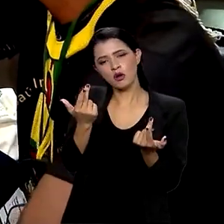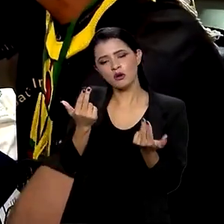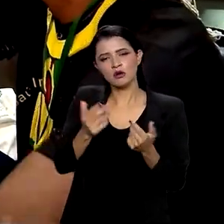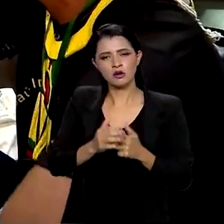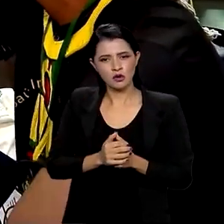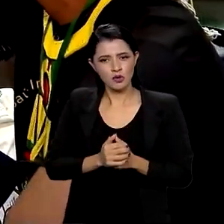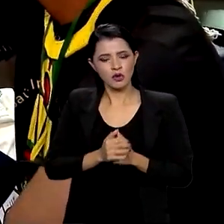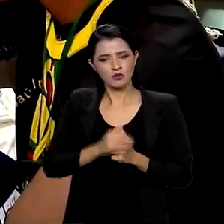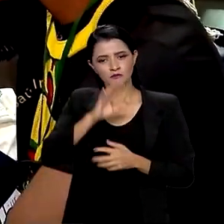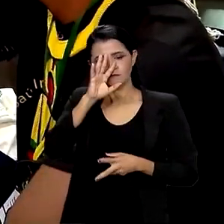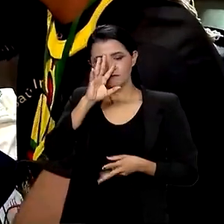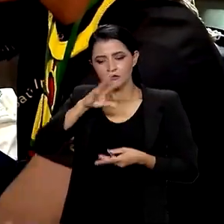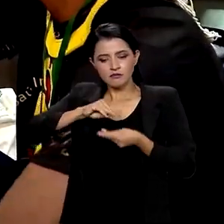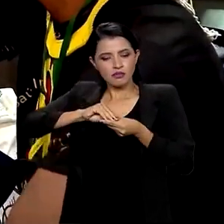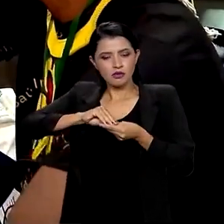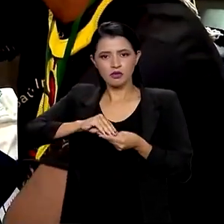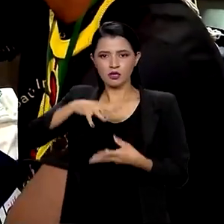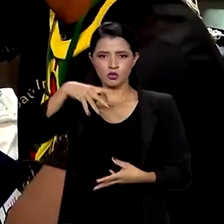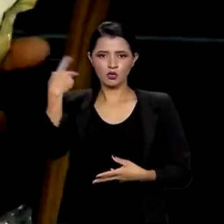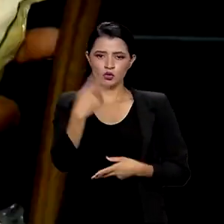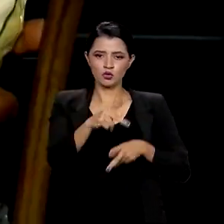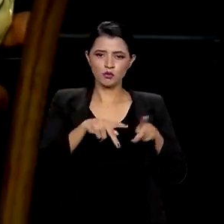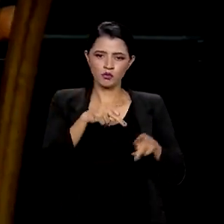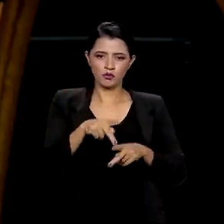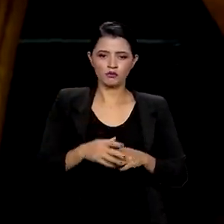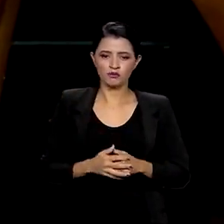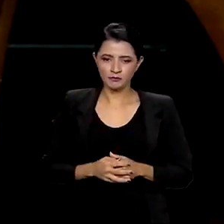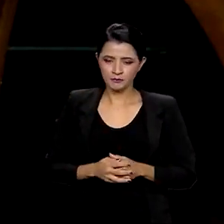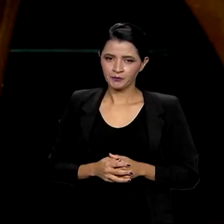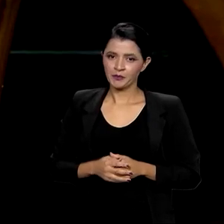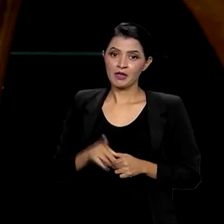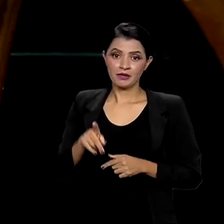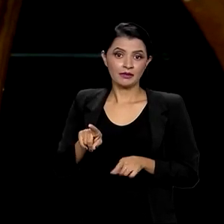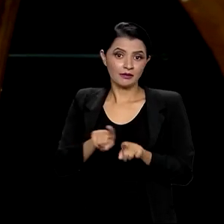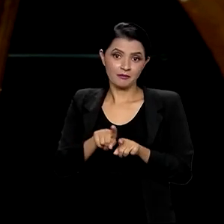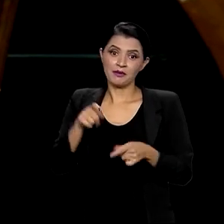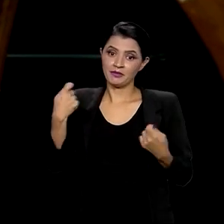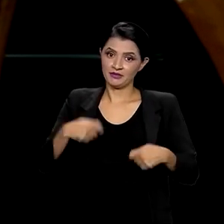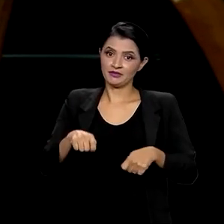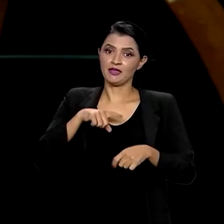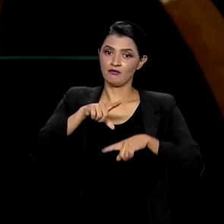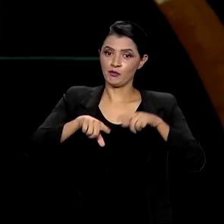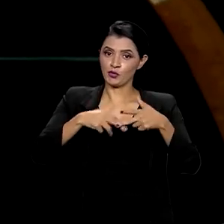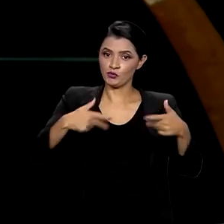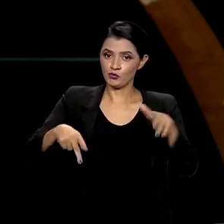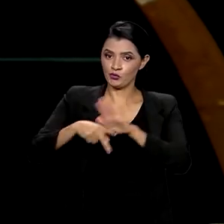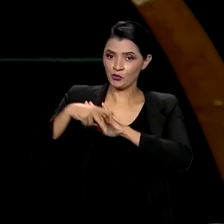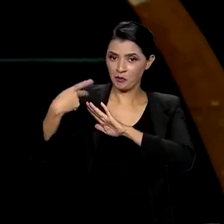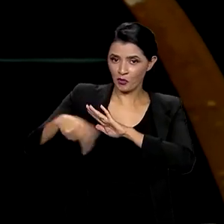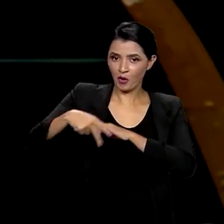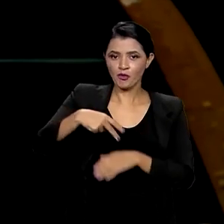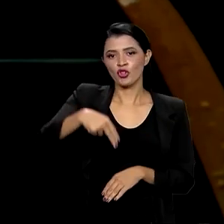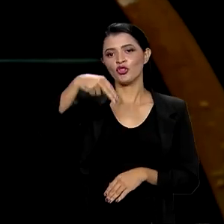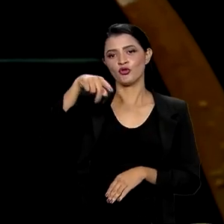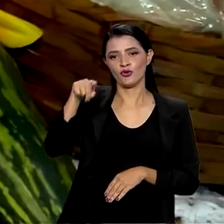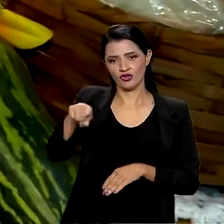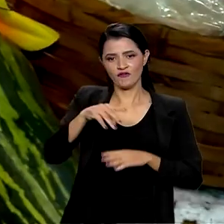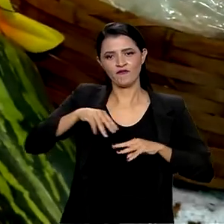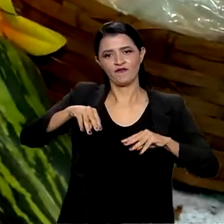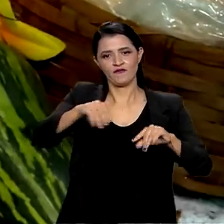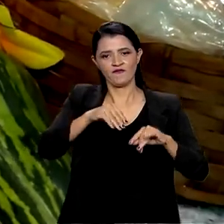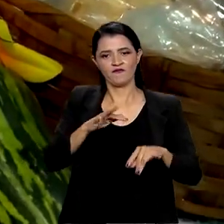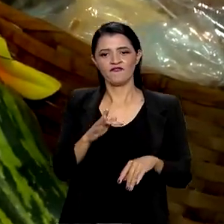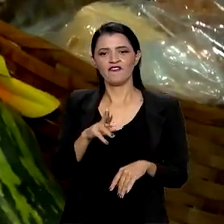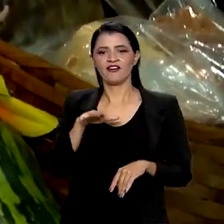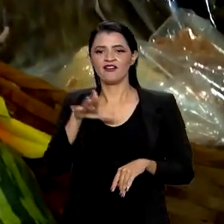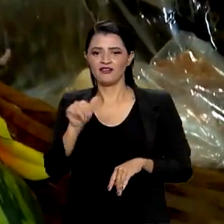do espírito, né, do povo mebengocré. Também não podiam faltar os produtos típicos do norte, como a farinha. A